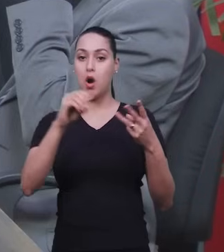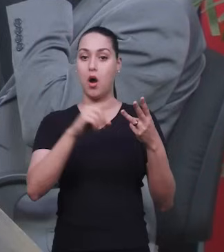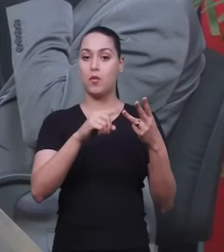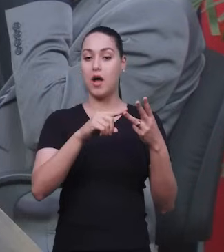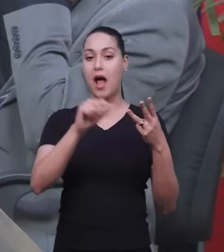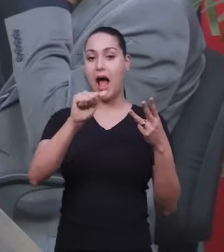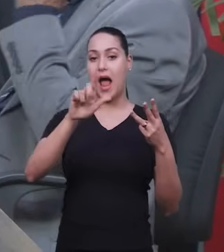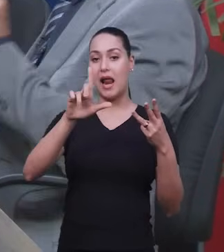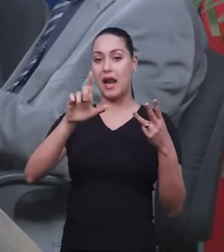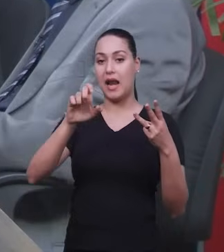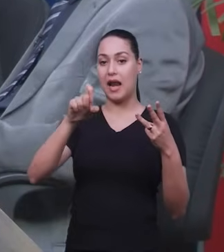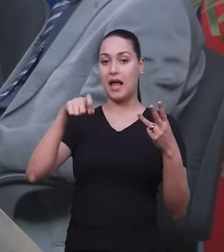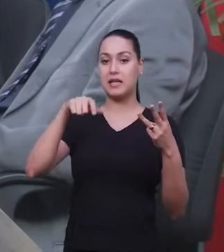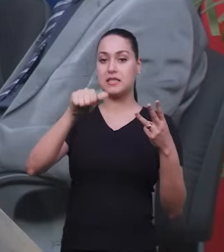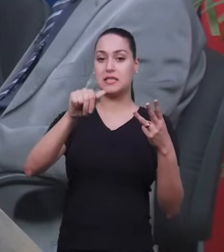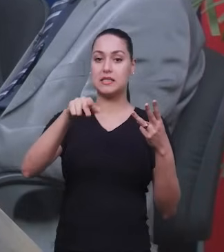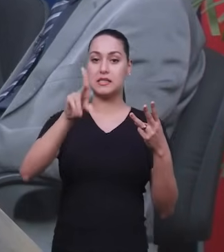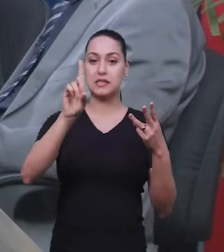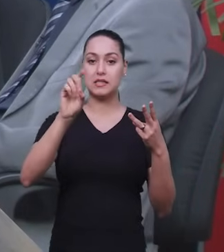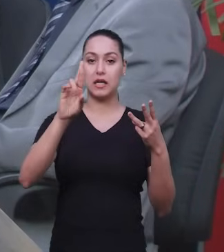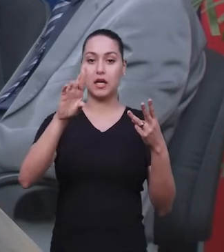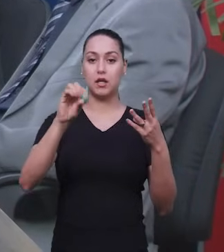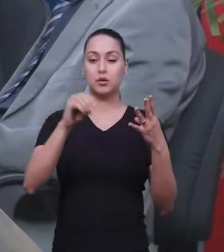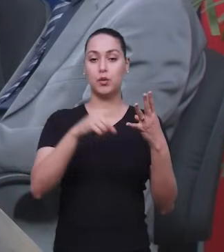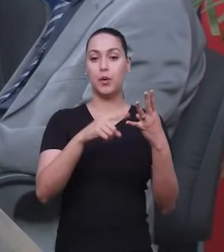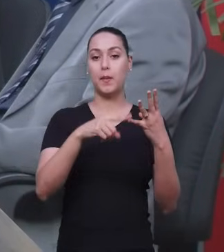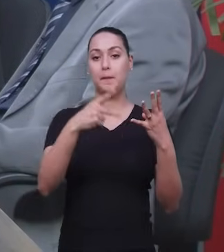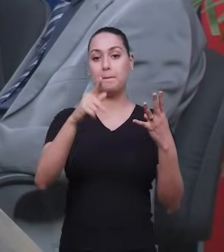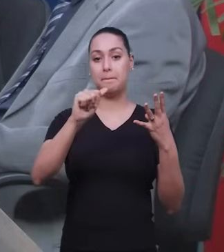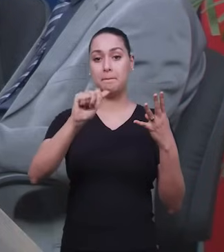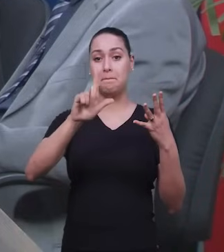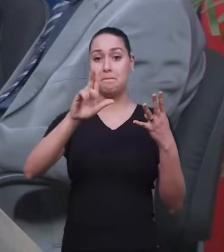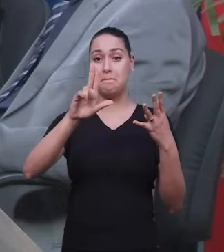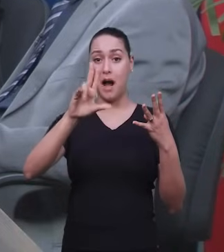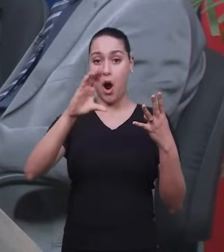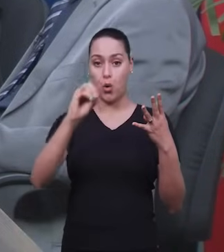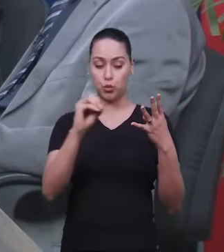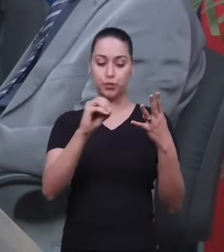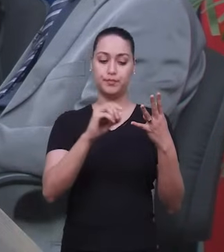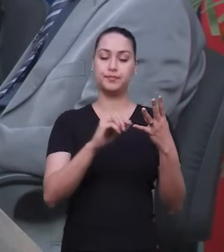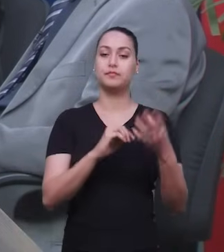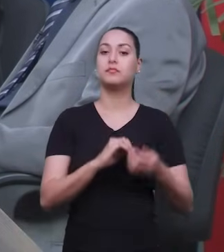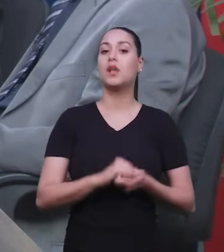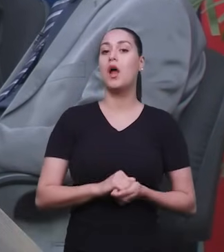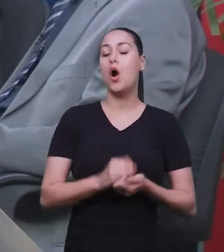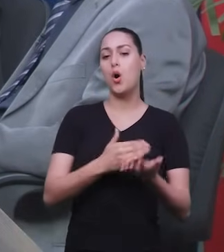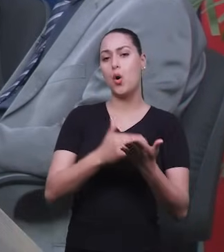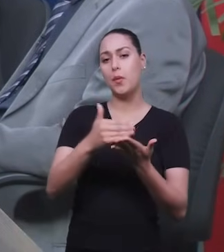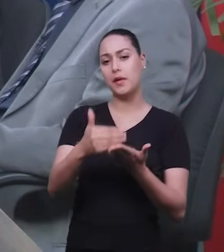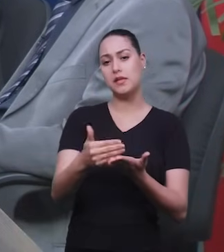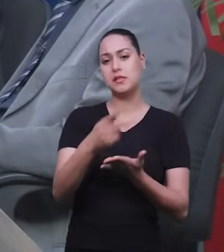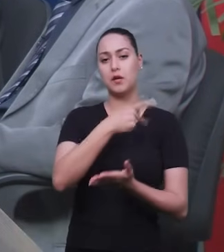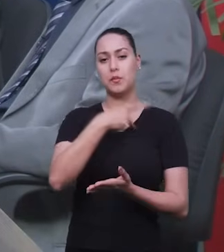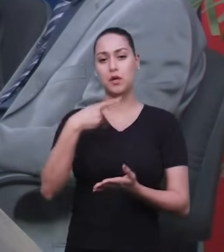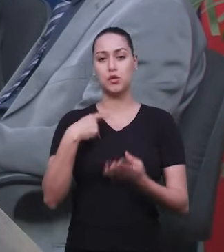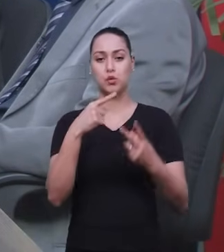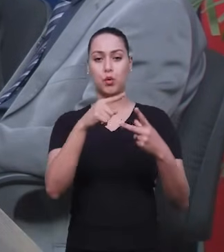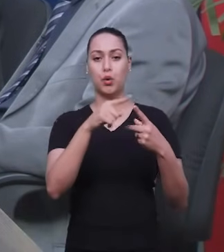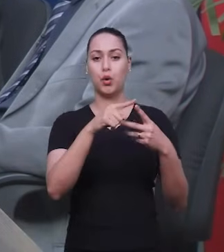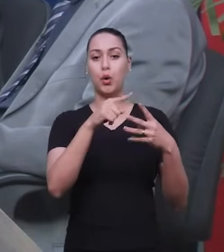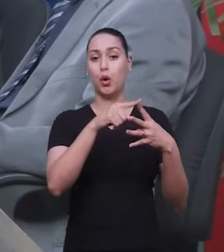pastor Paulo. Nós vamos iniciar aqui com o pastor Luiz Carlos para contar uma experiência